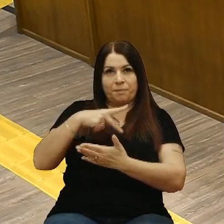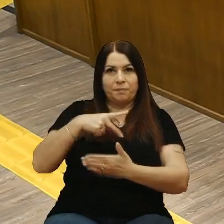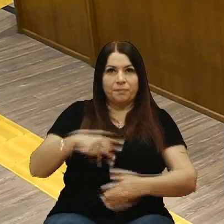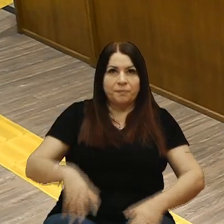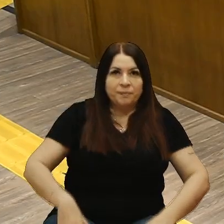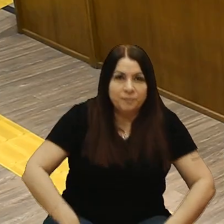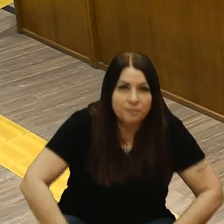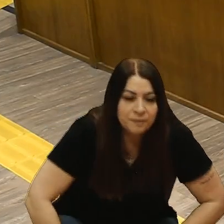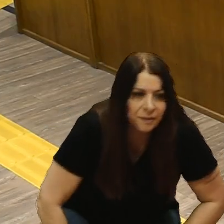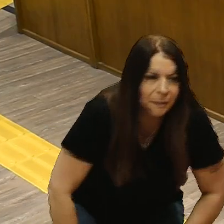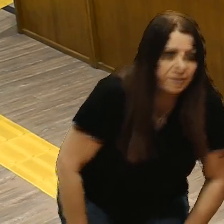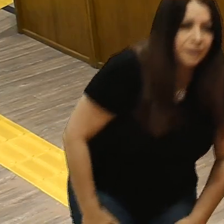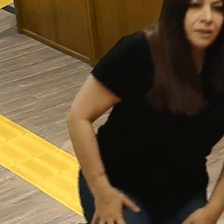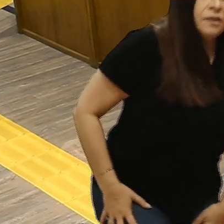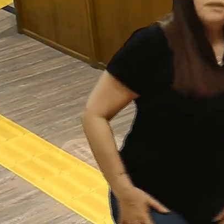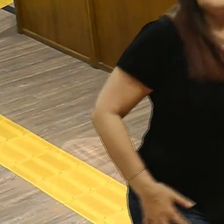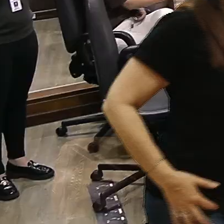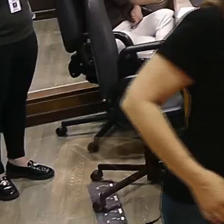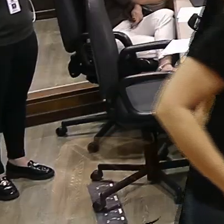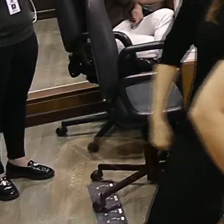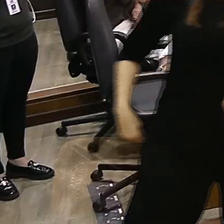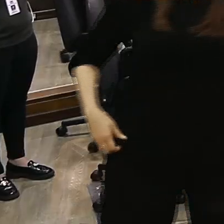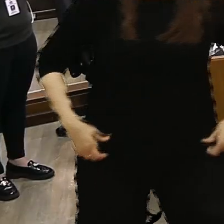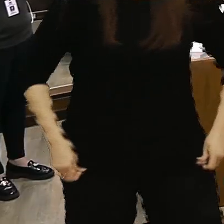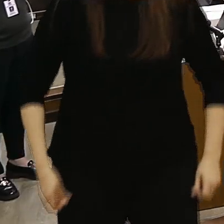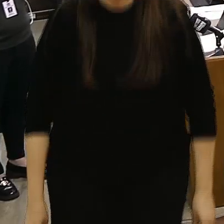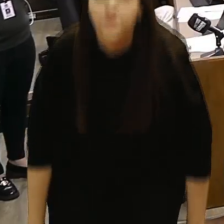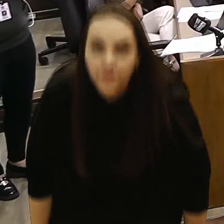vereador Andressa Marques. Com a palavra, vereador Cláudio Libardi.